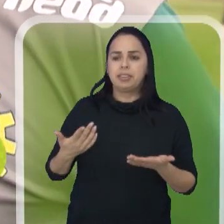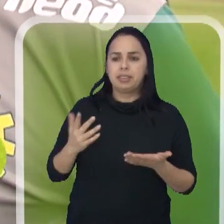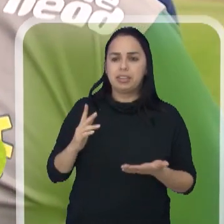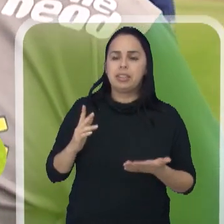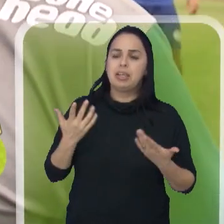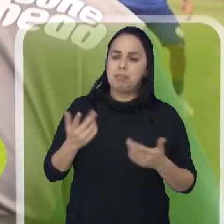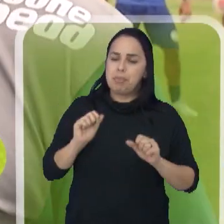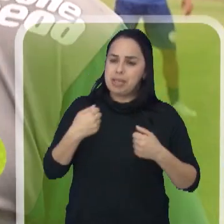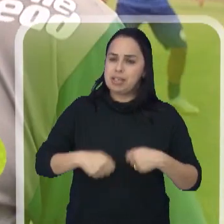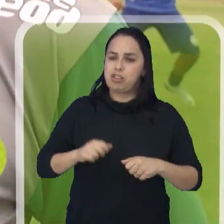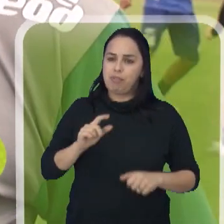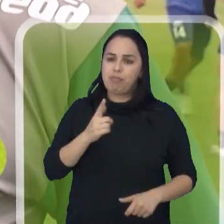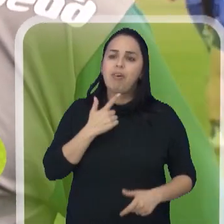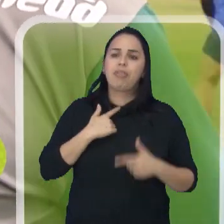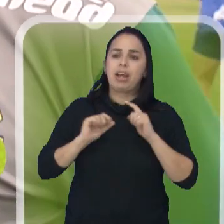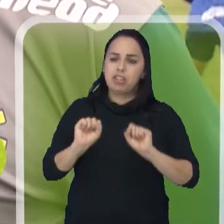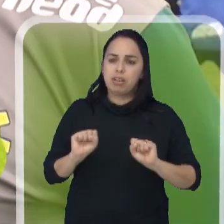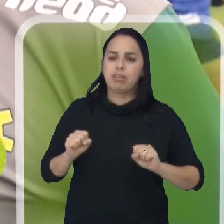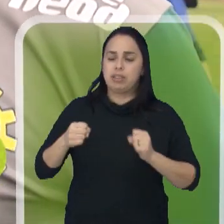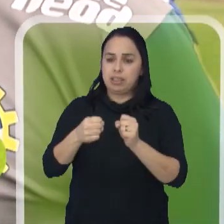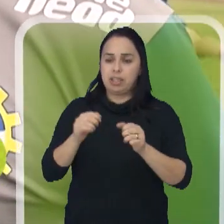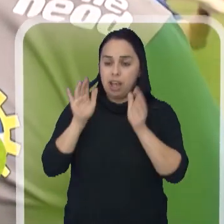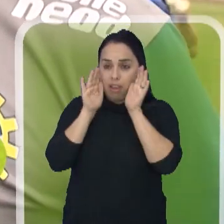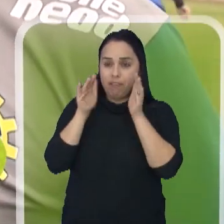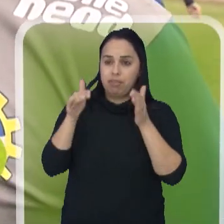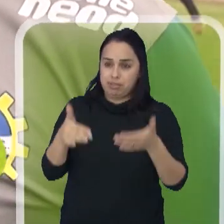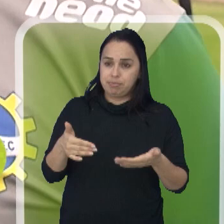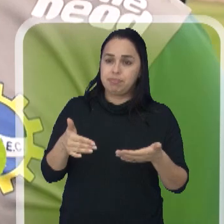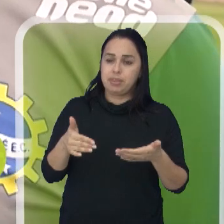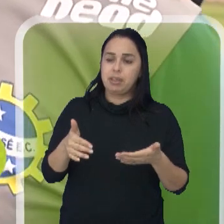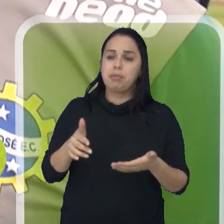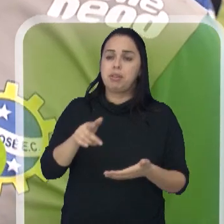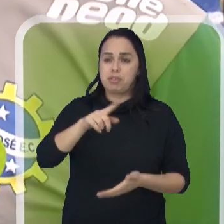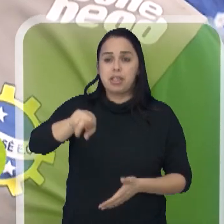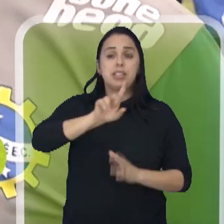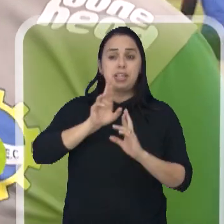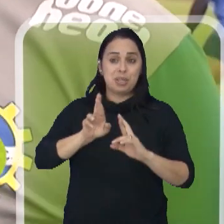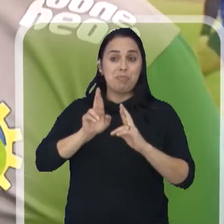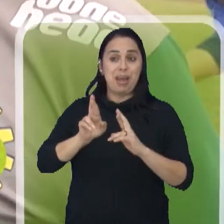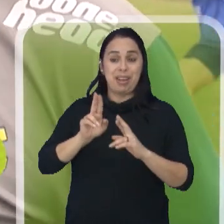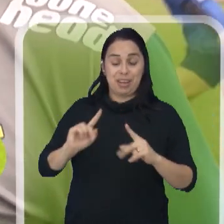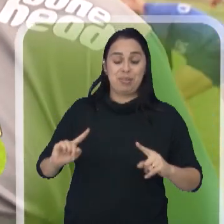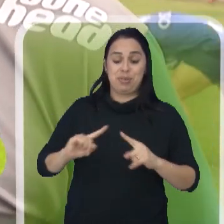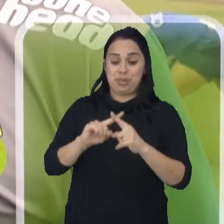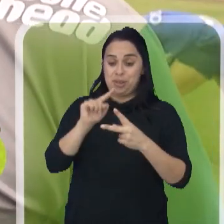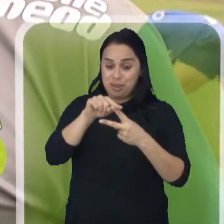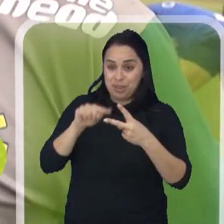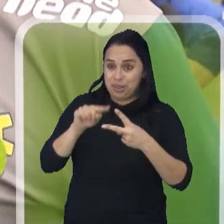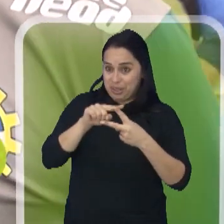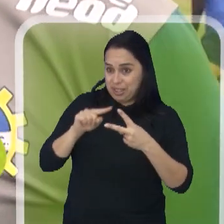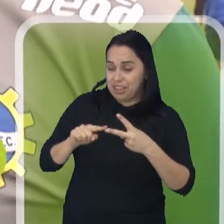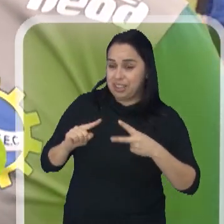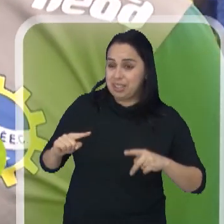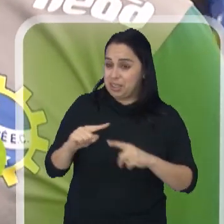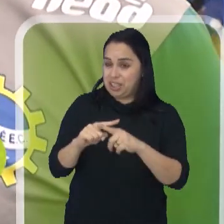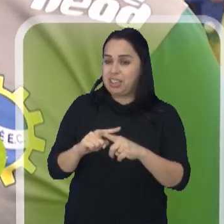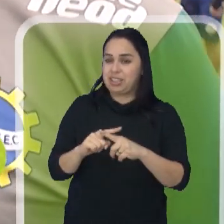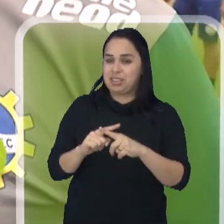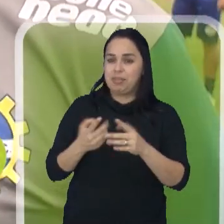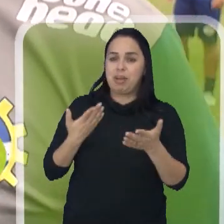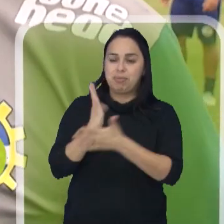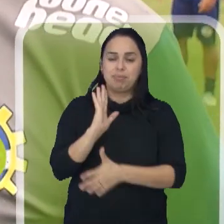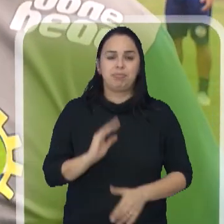ter vontade, tem que ter força, né? Concentração. Então pode esperar muita luta esses 2 jogos que vai decidir o